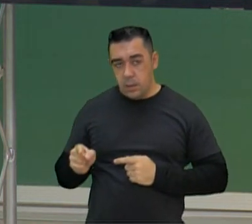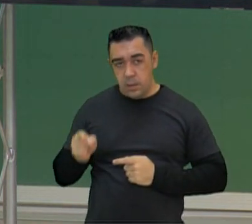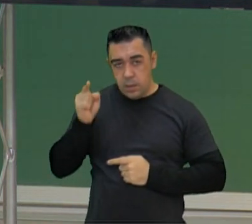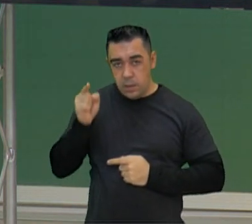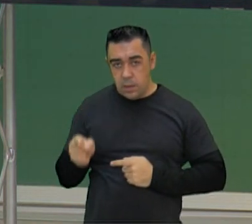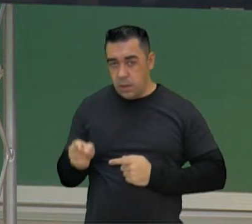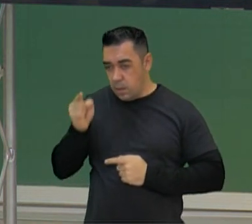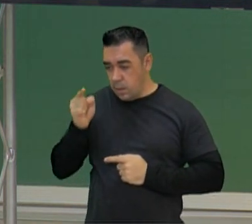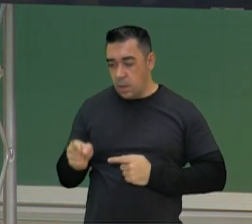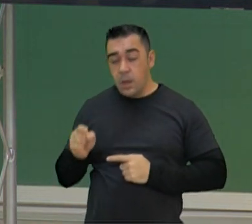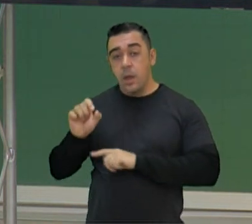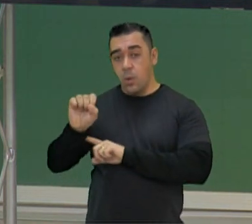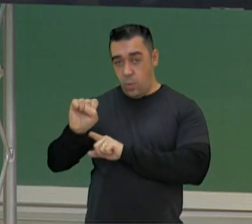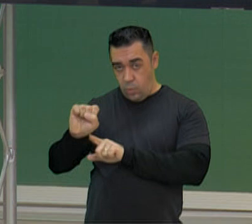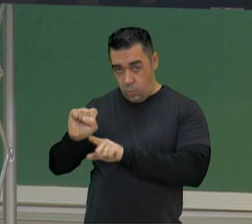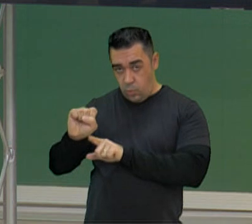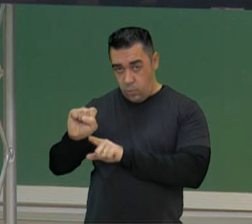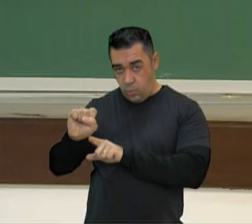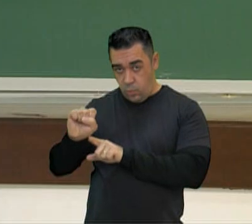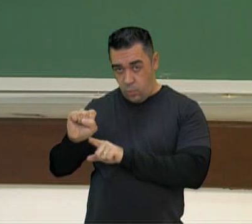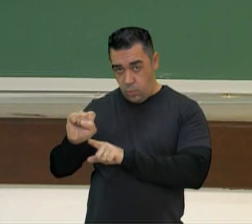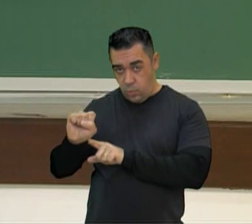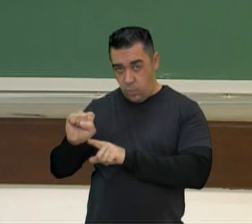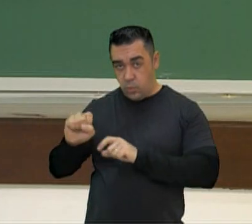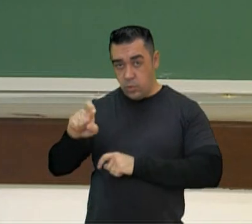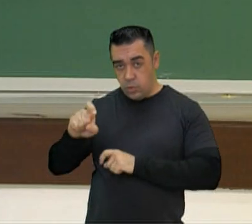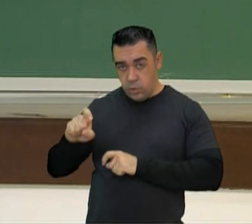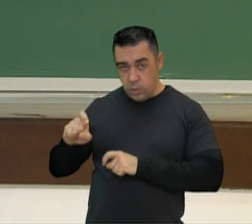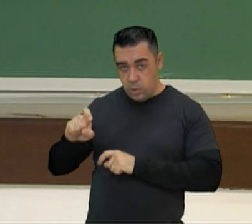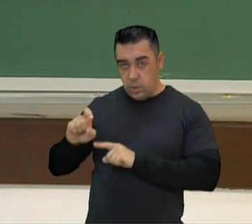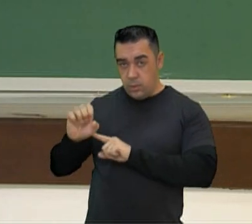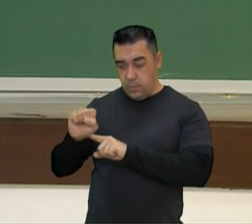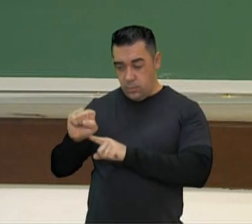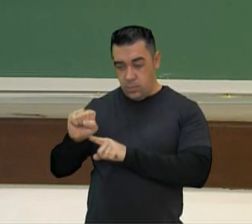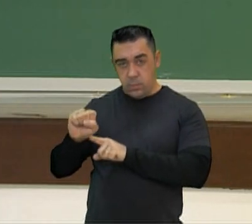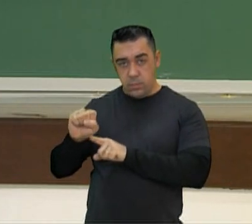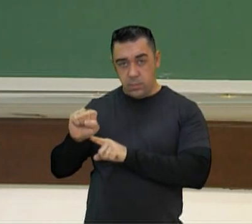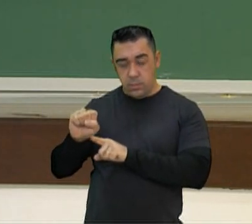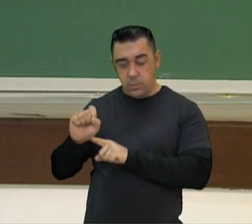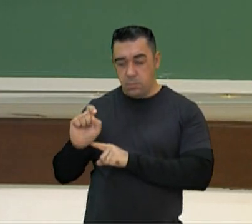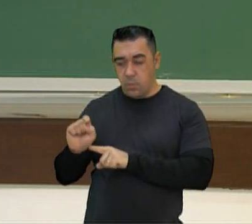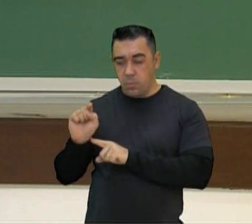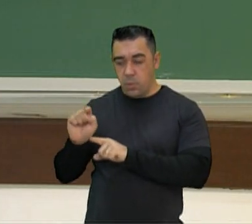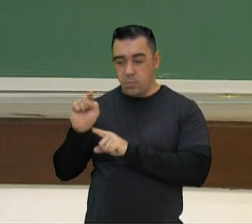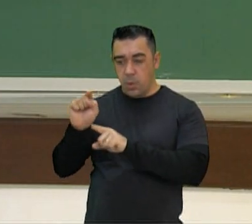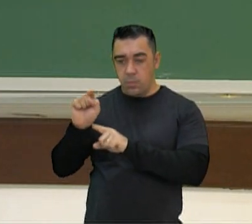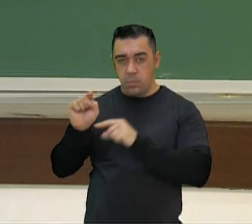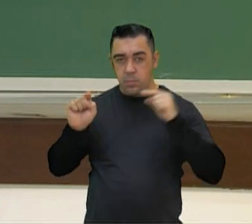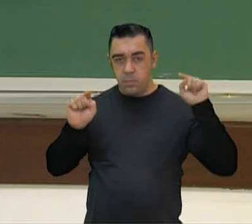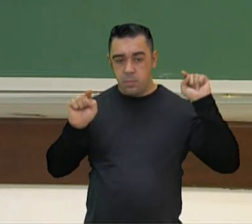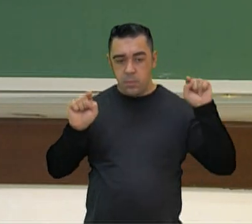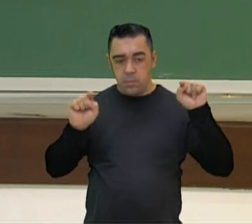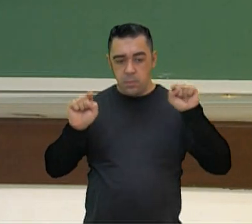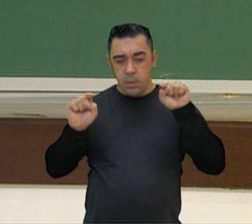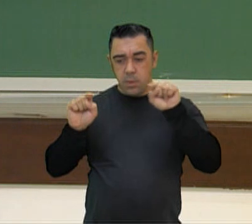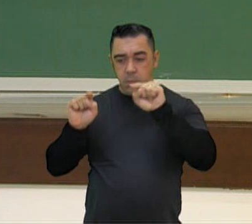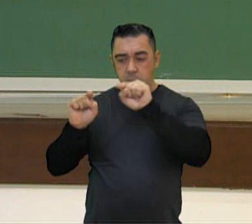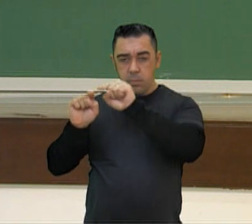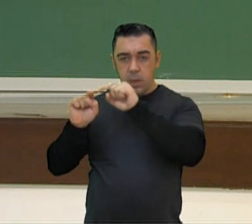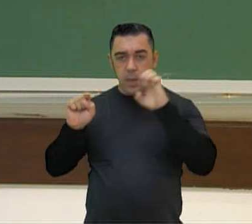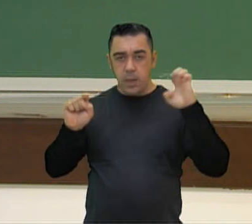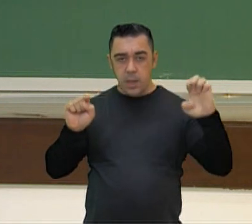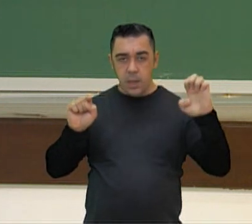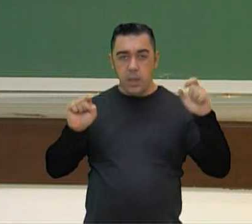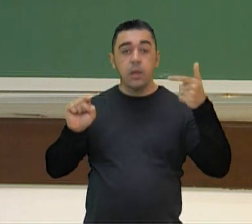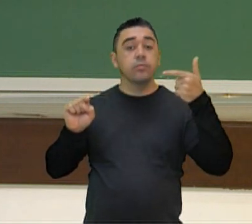na posição 8 do eixo X, esquina com a rua E, que seria